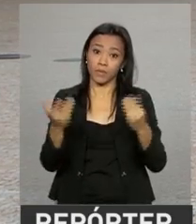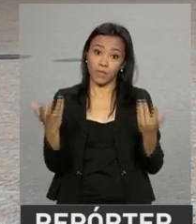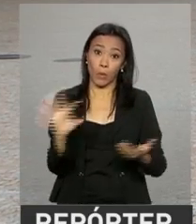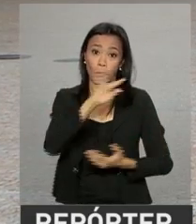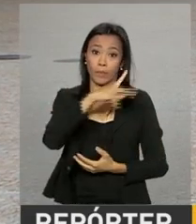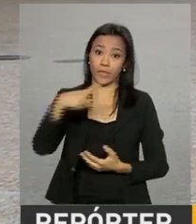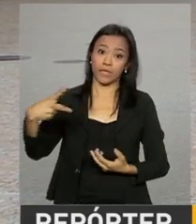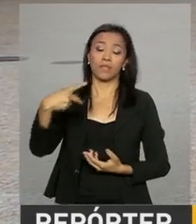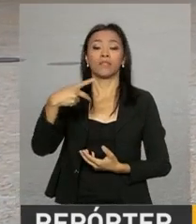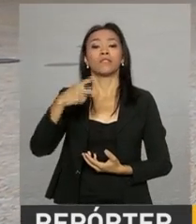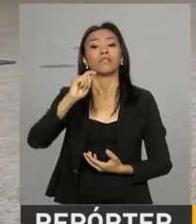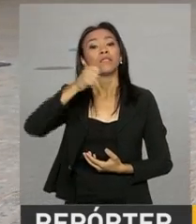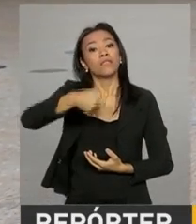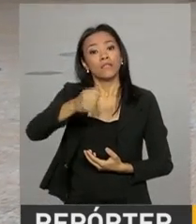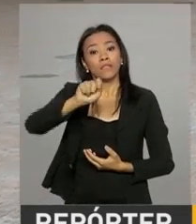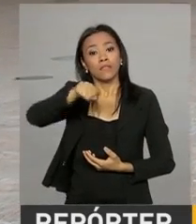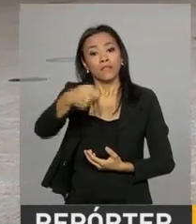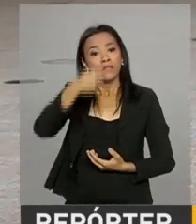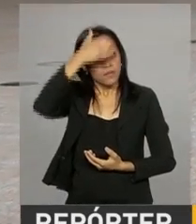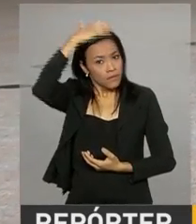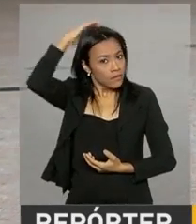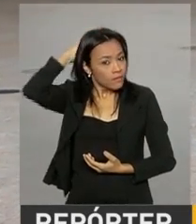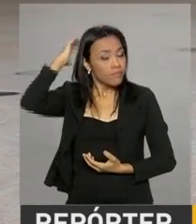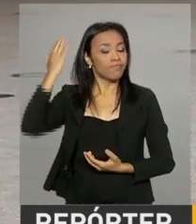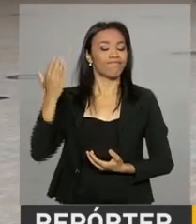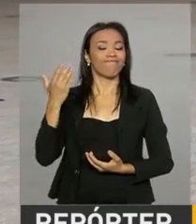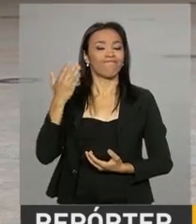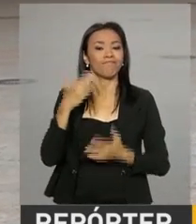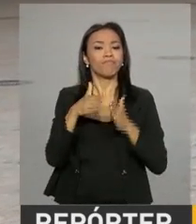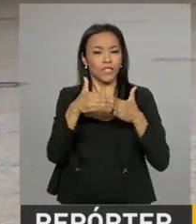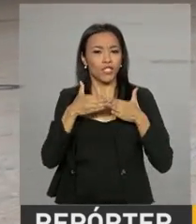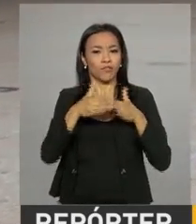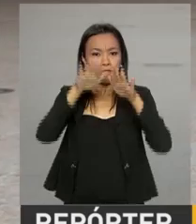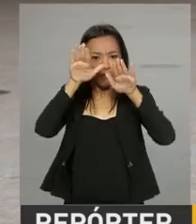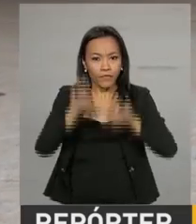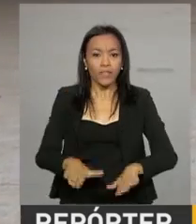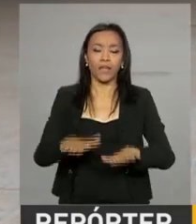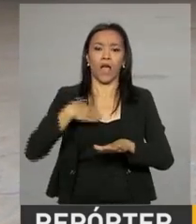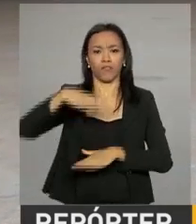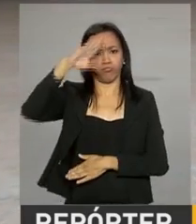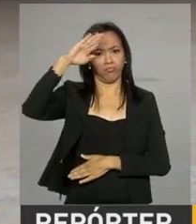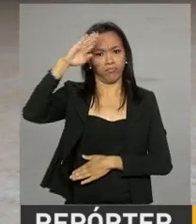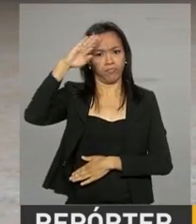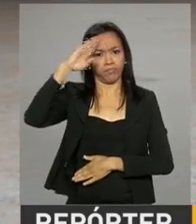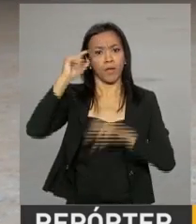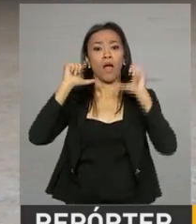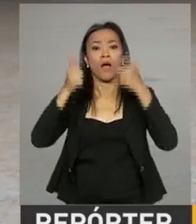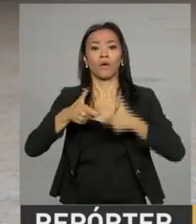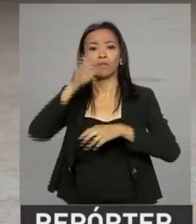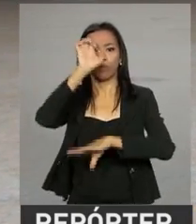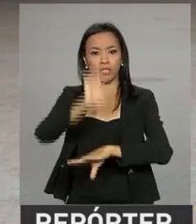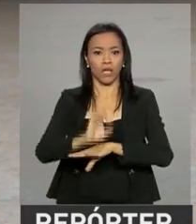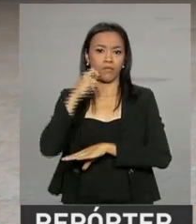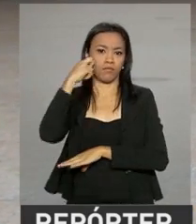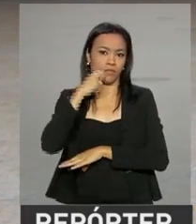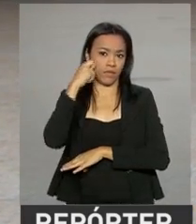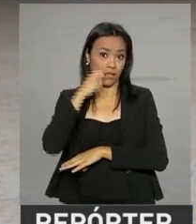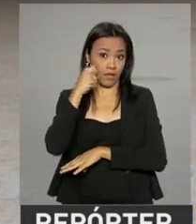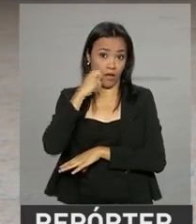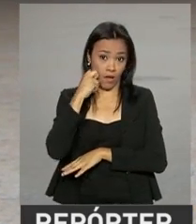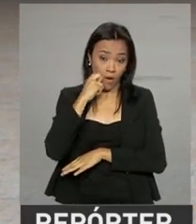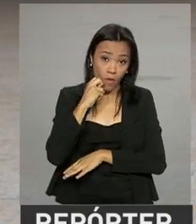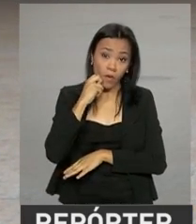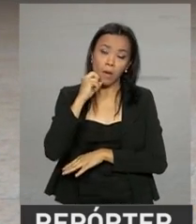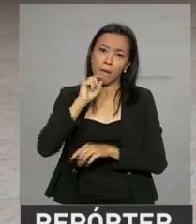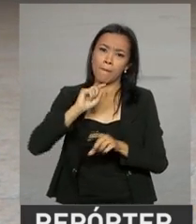presidente em exercício, Michel Temer, autorizou a prorrogação da permanência dessas tropas na região metropolitana de Natal